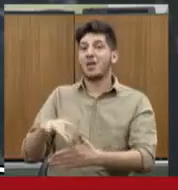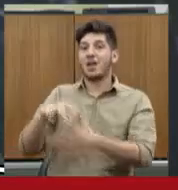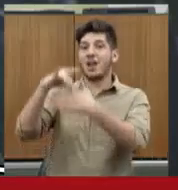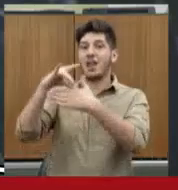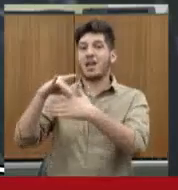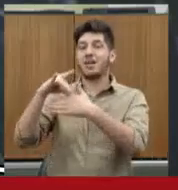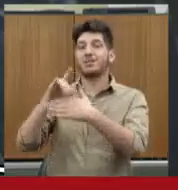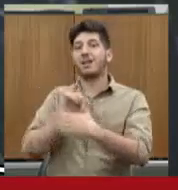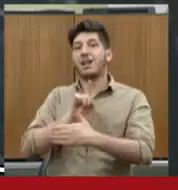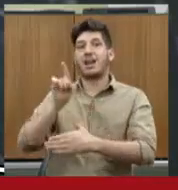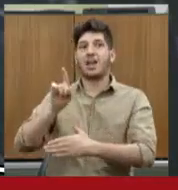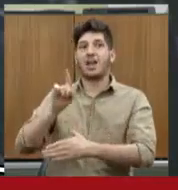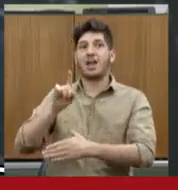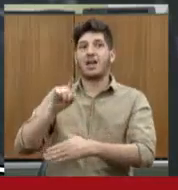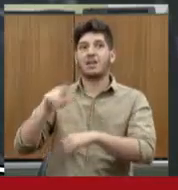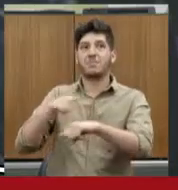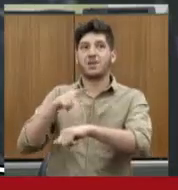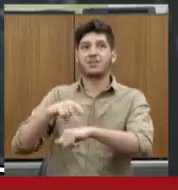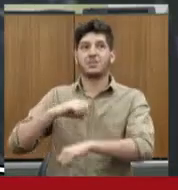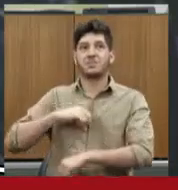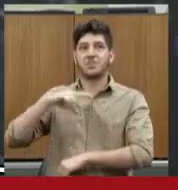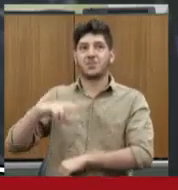bancada portuguesa,